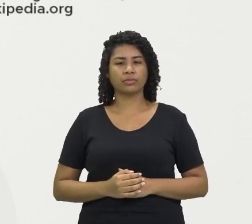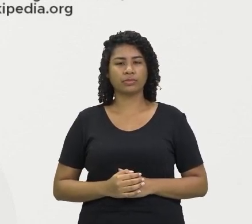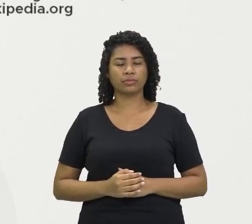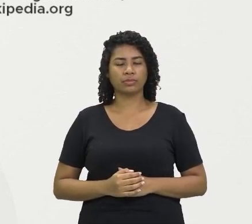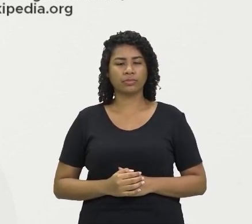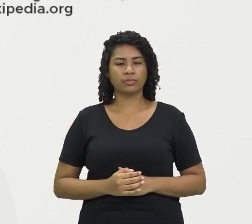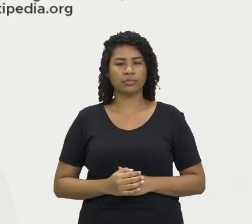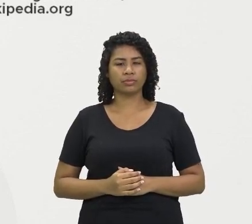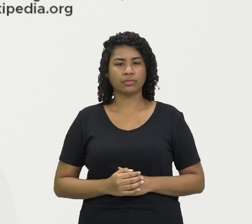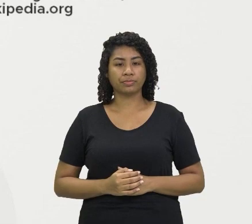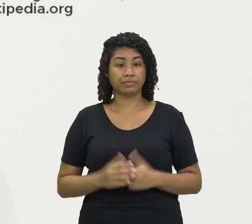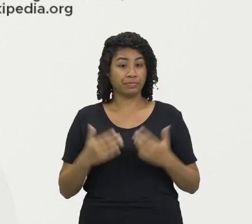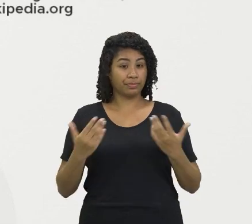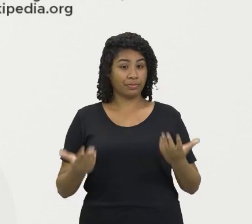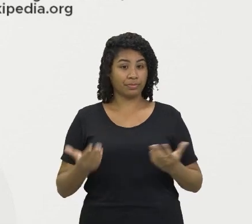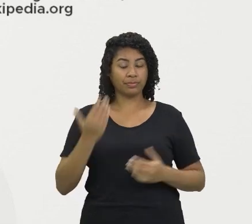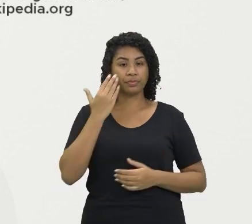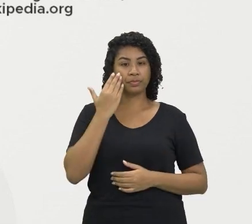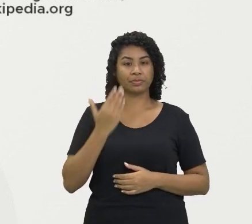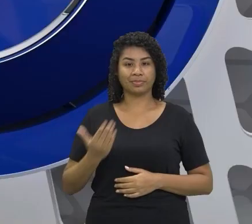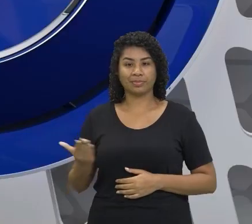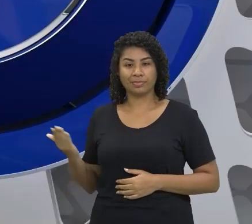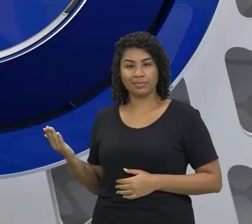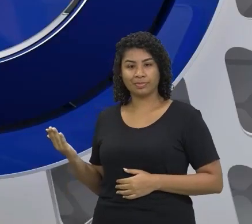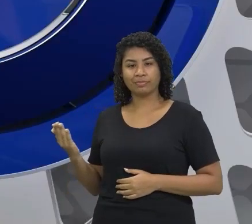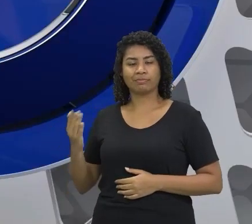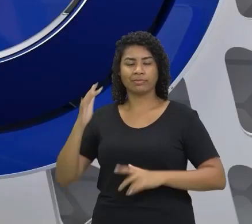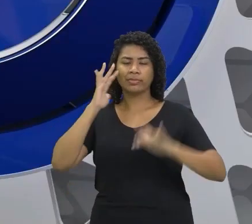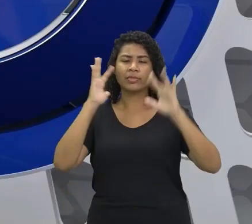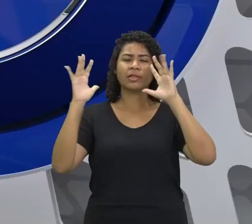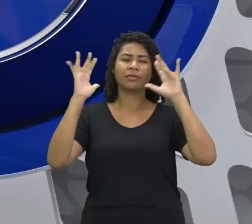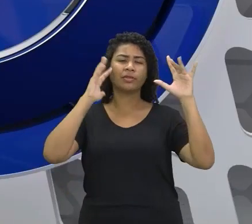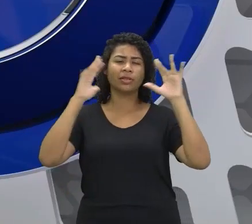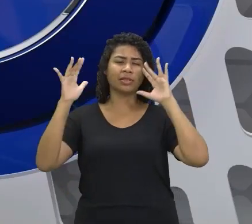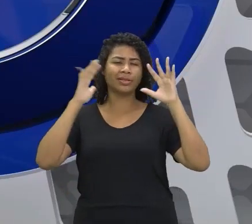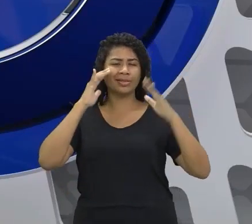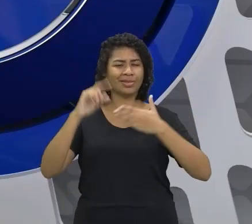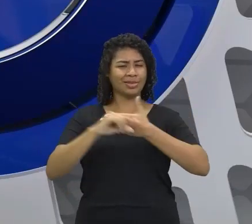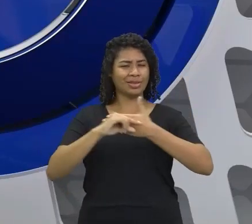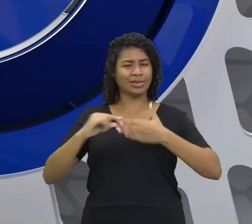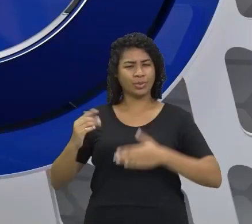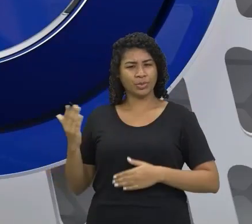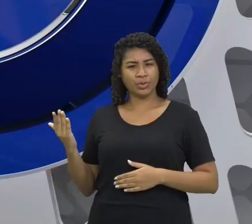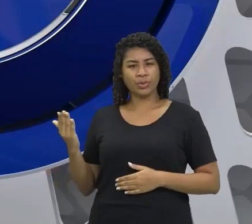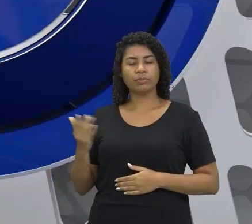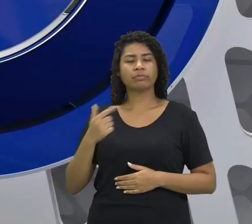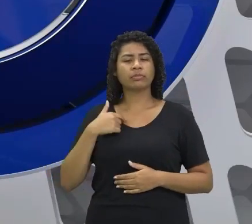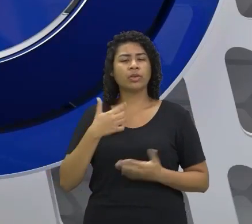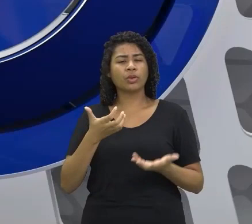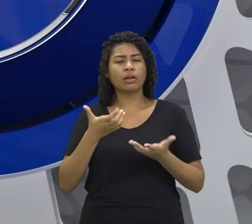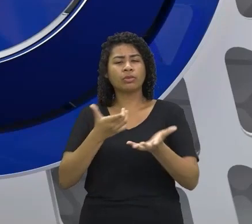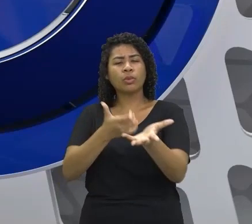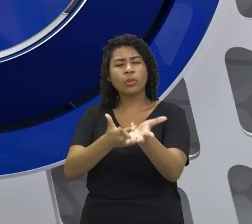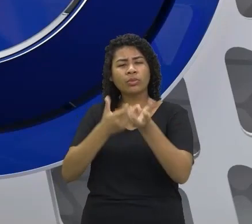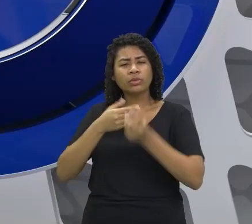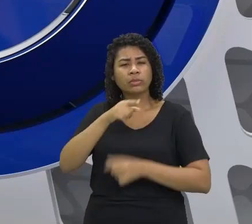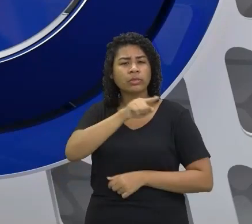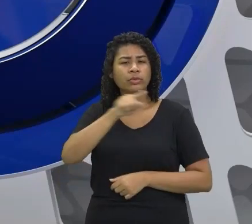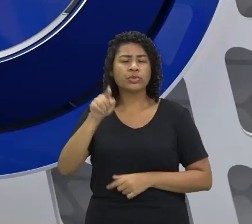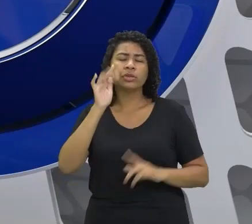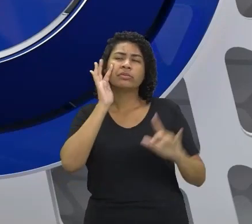Deus. E aqui, com essa reflexão do nosso querido Leonardo Boff, eu te convido a entender